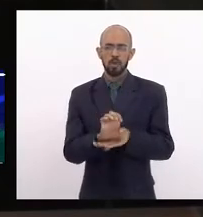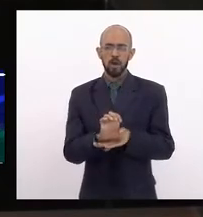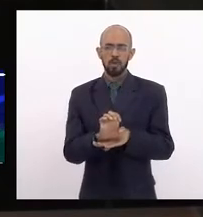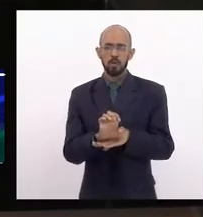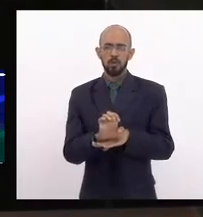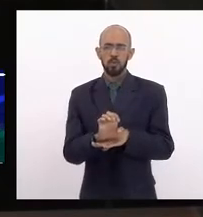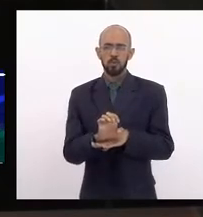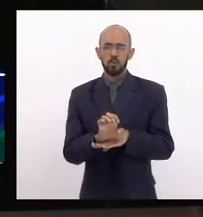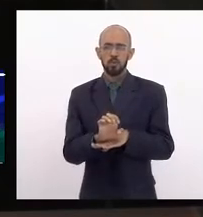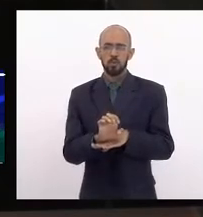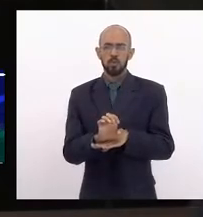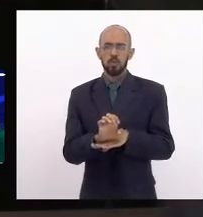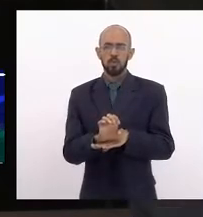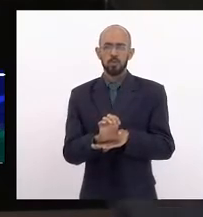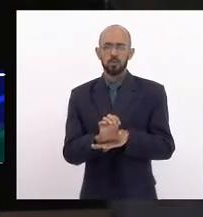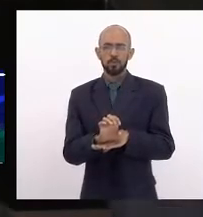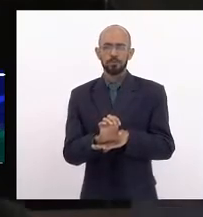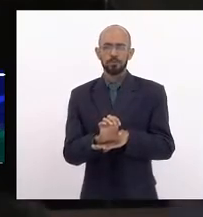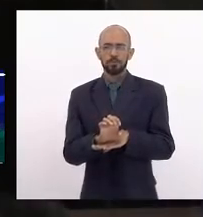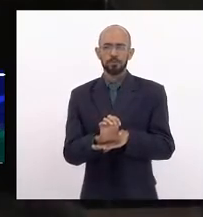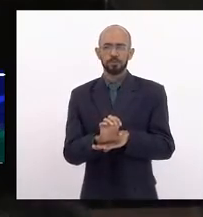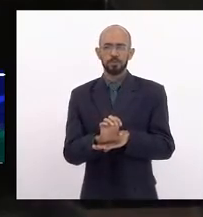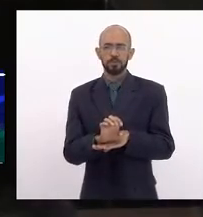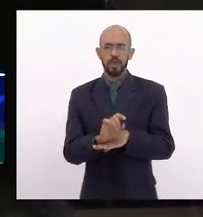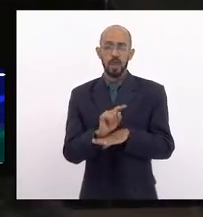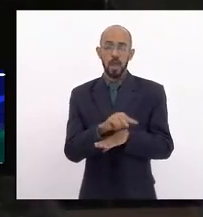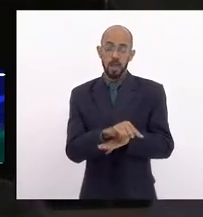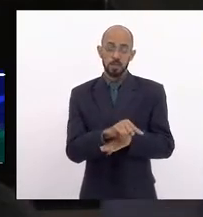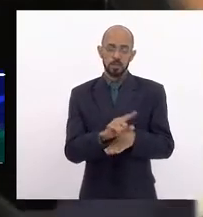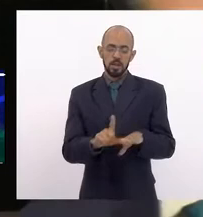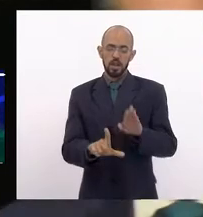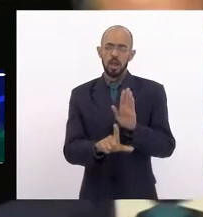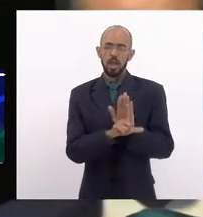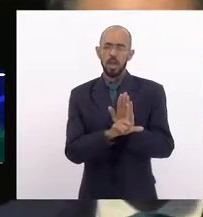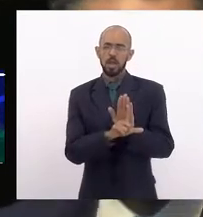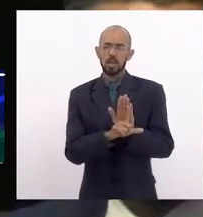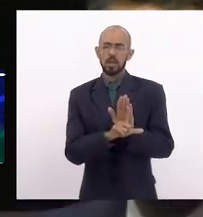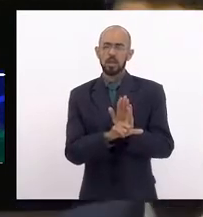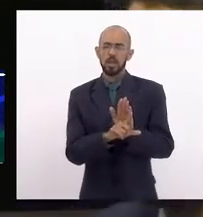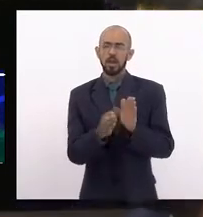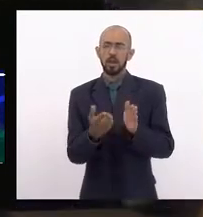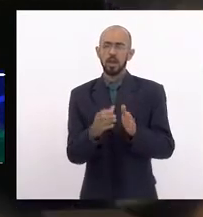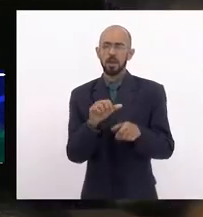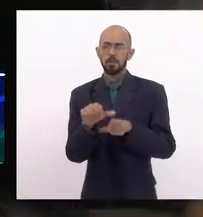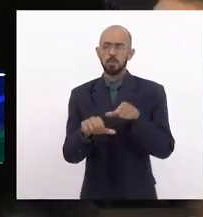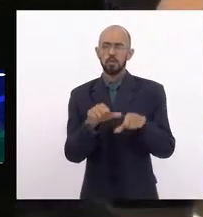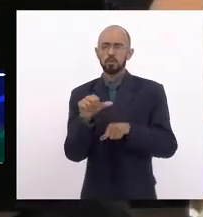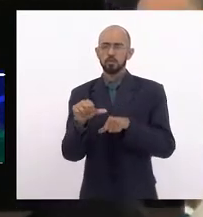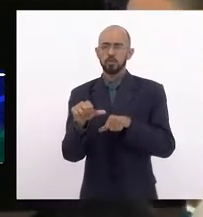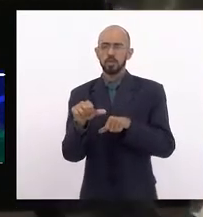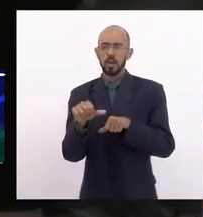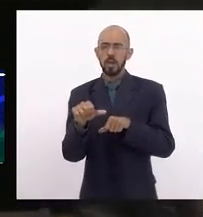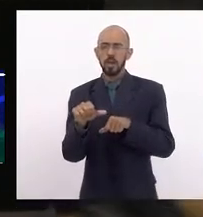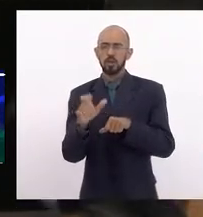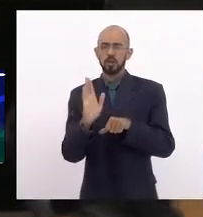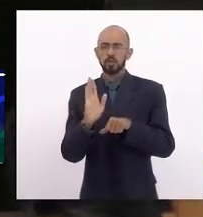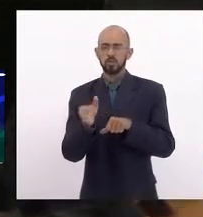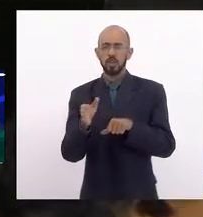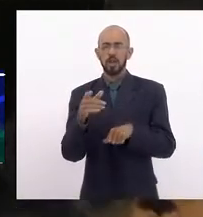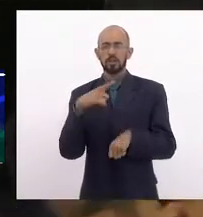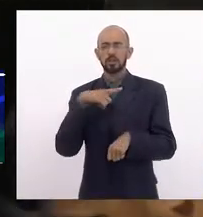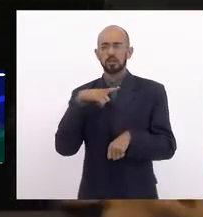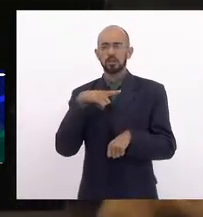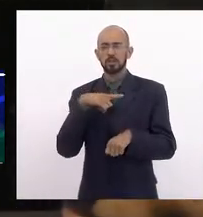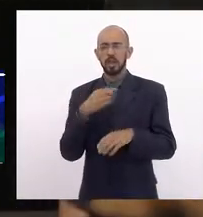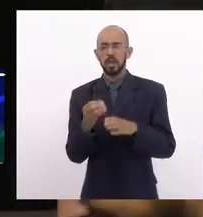e essa lei na realidade essa essa Rei essa linha ela ela quer modificar o que já está